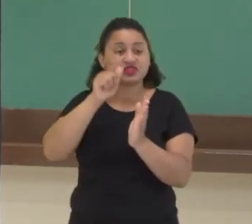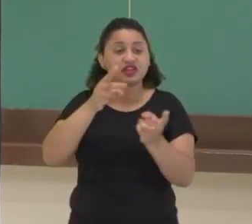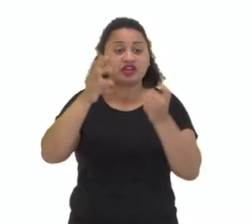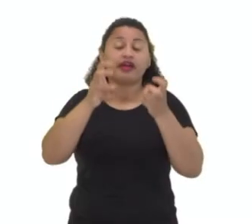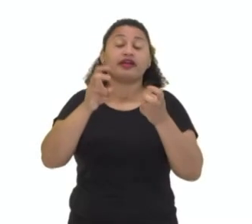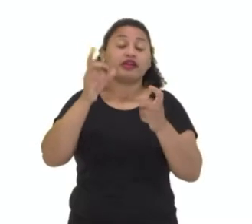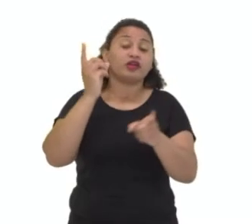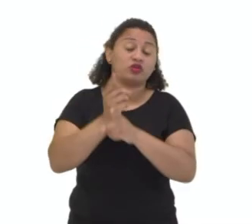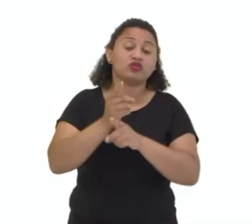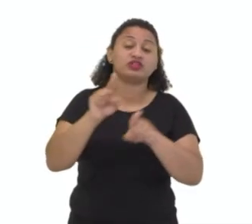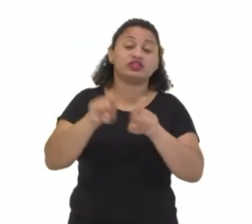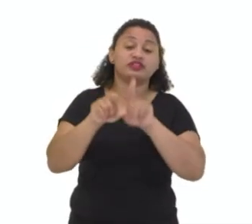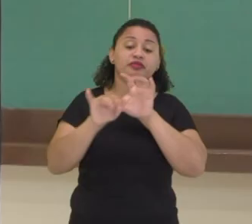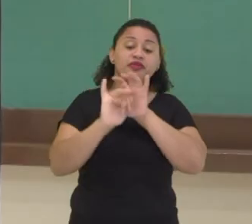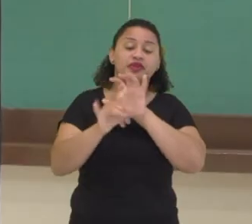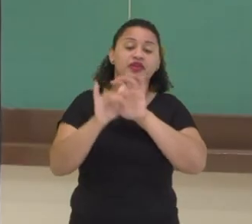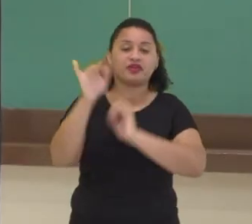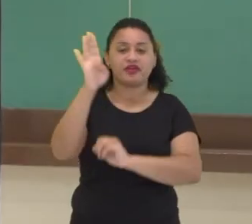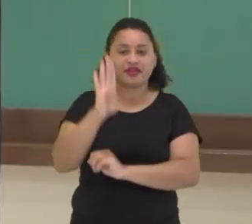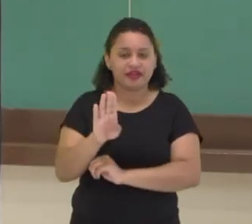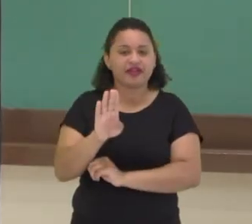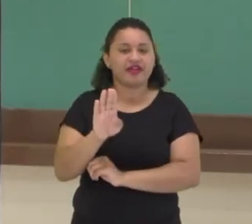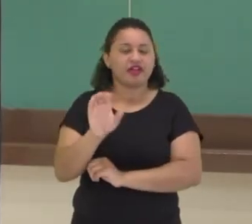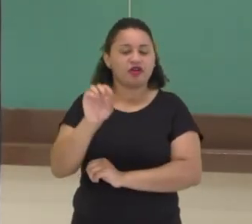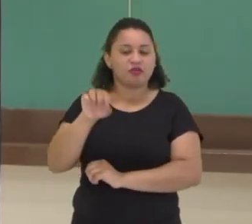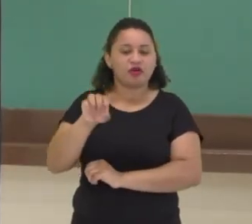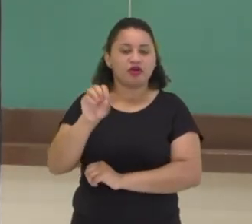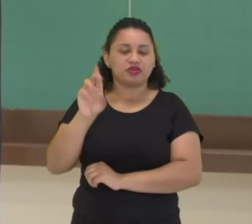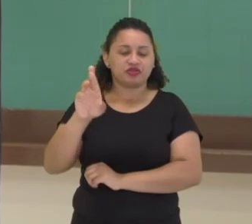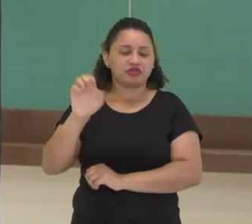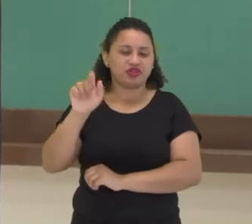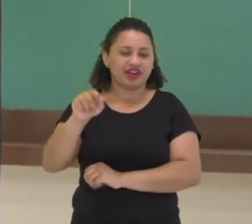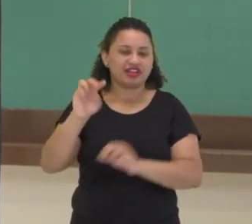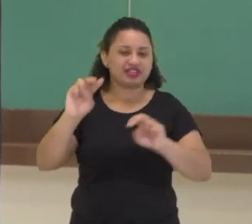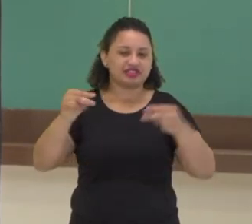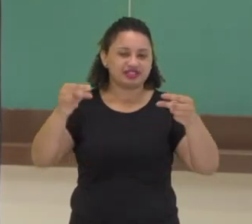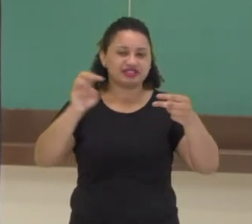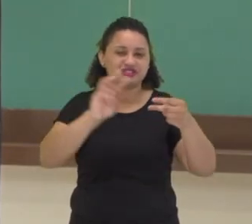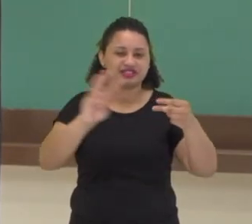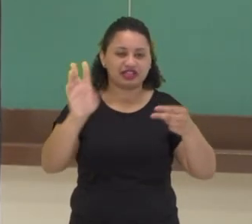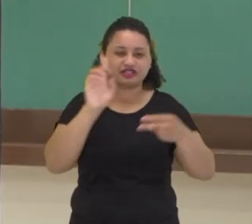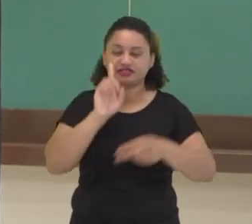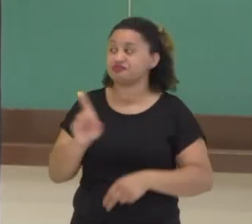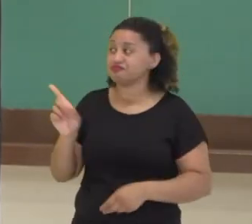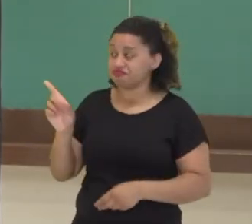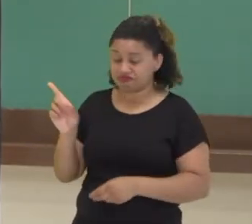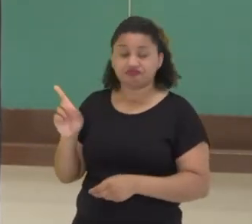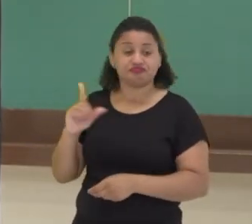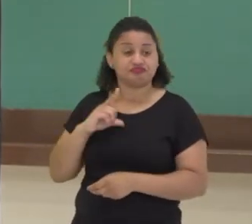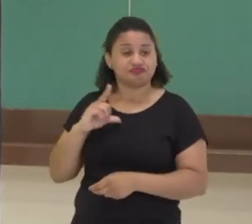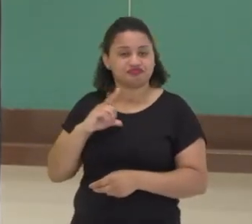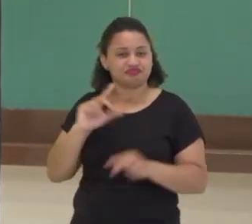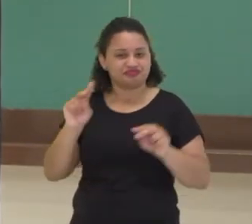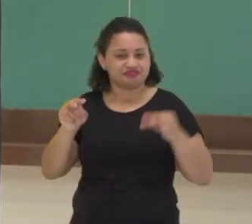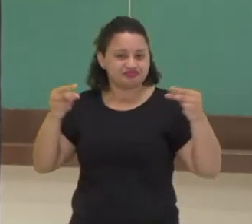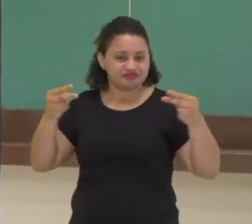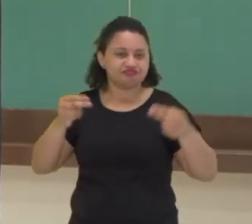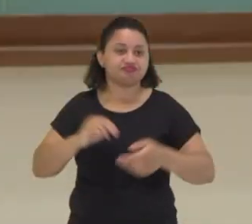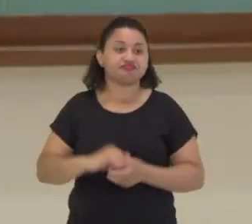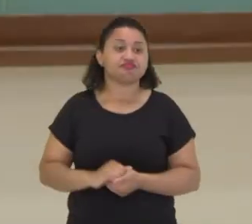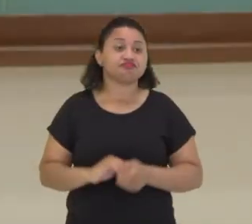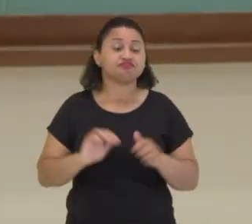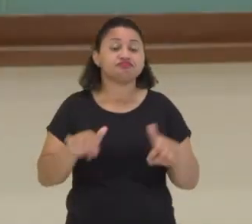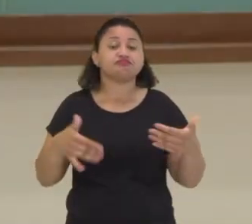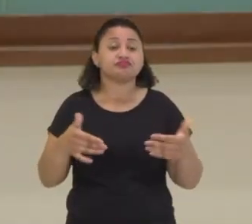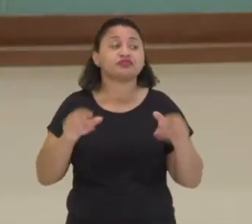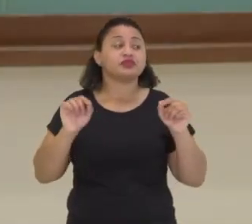em cronicabrasileira.org, pode até ler mais crônicas da autora Raquel de Queiroz. Com isso,